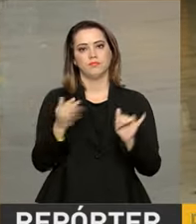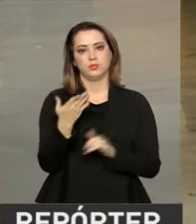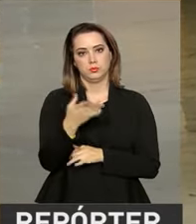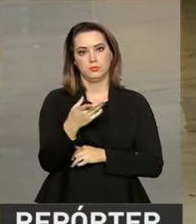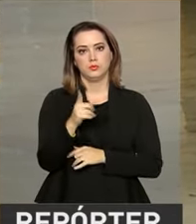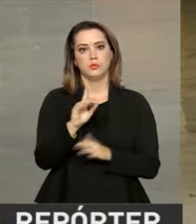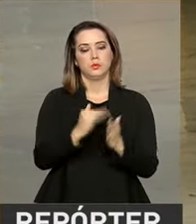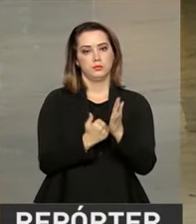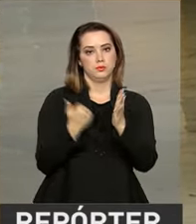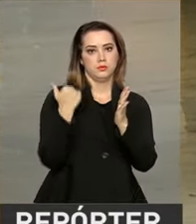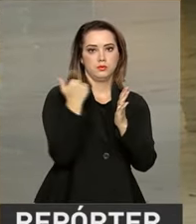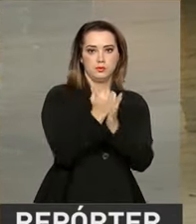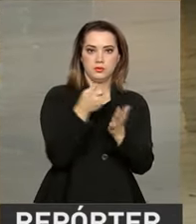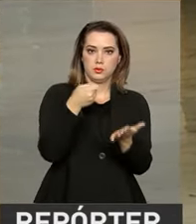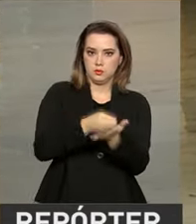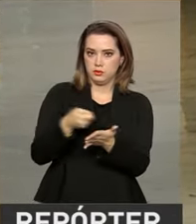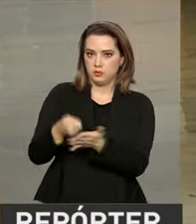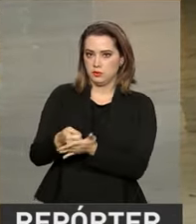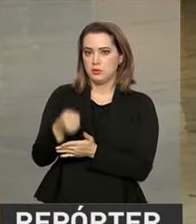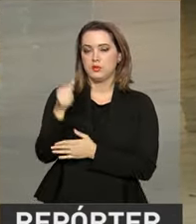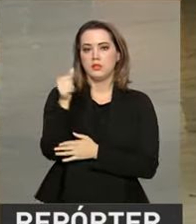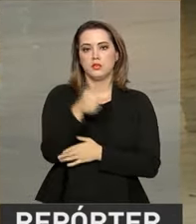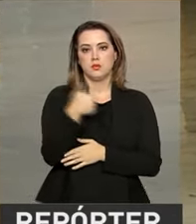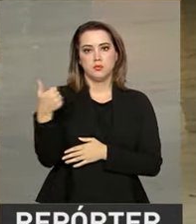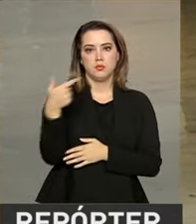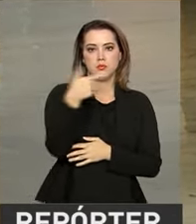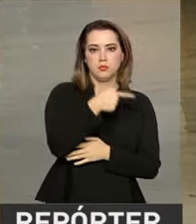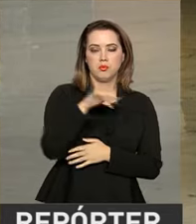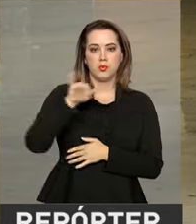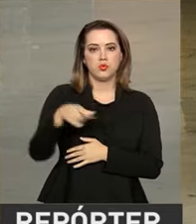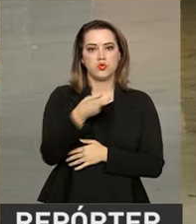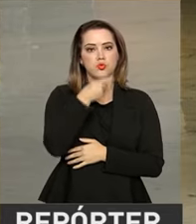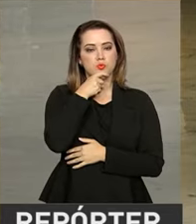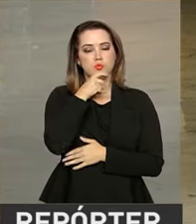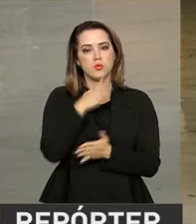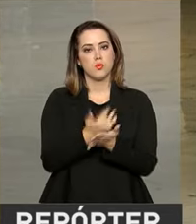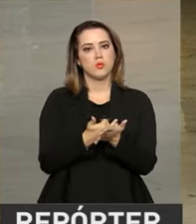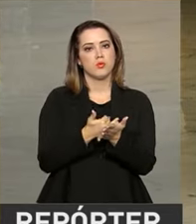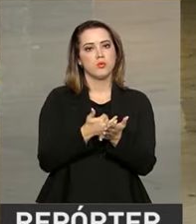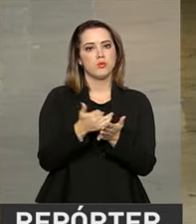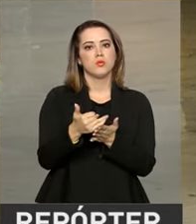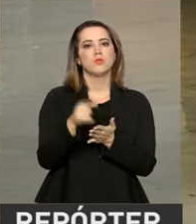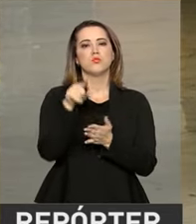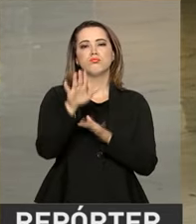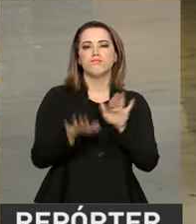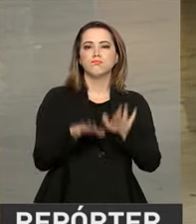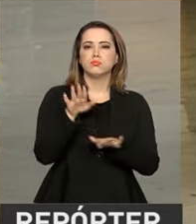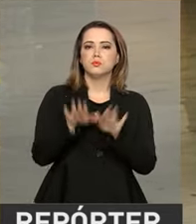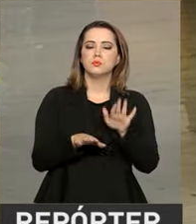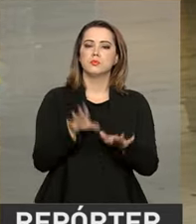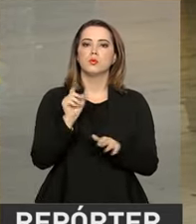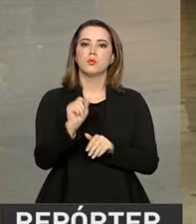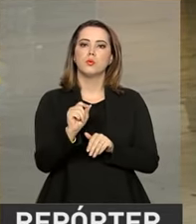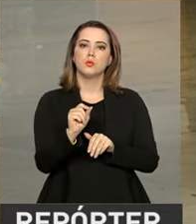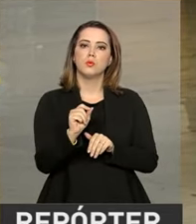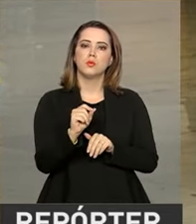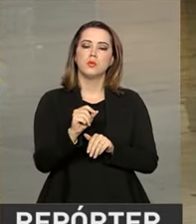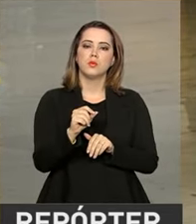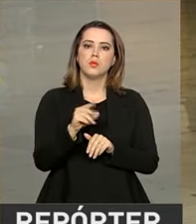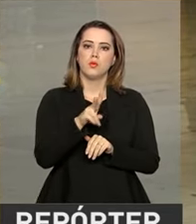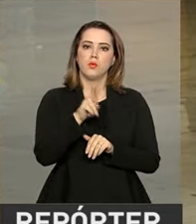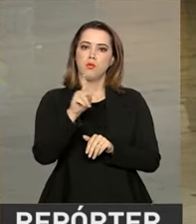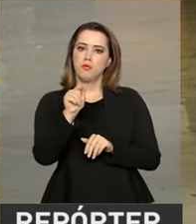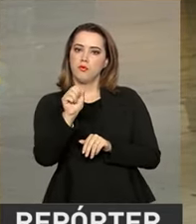Vai ser pago a partir de 17 de julho e incidir sobre um benefício médio do programa, que segundo o